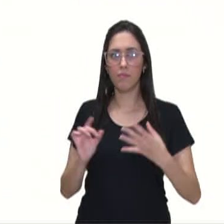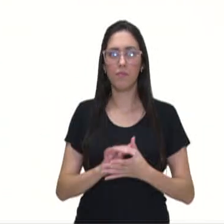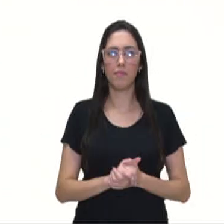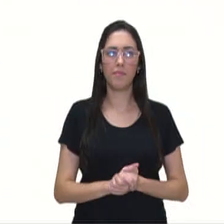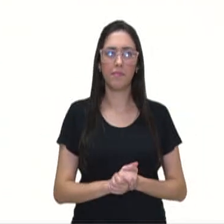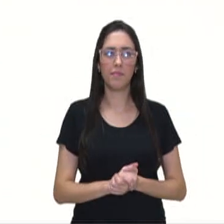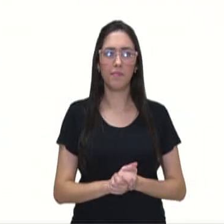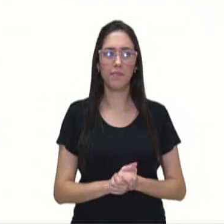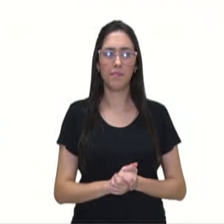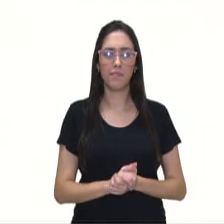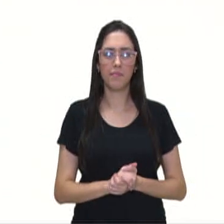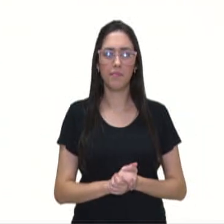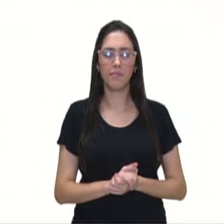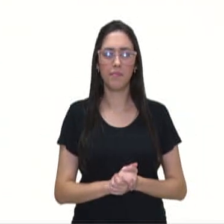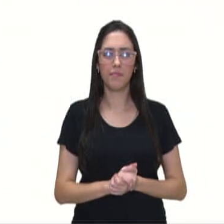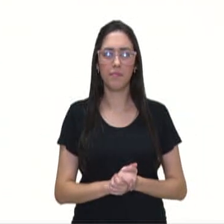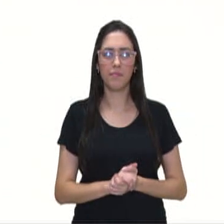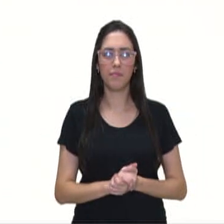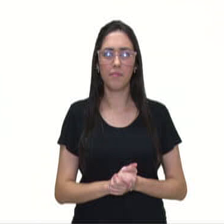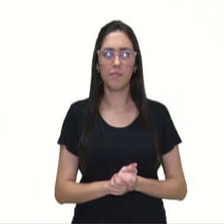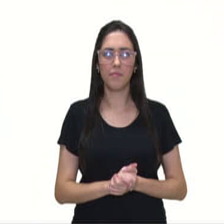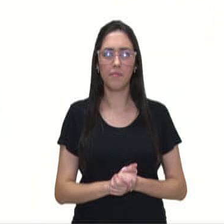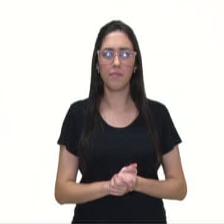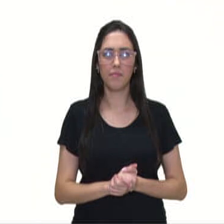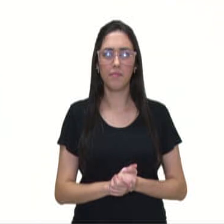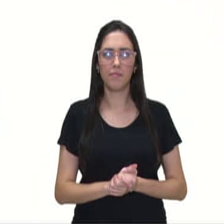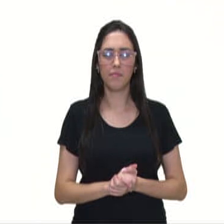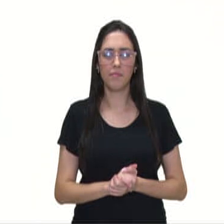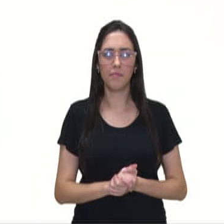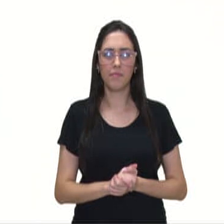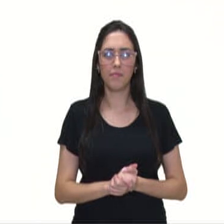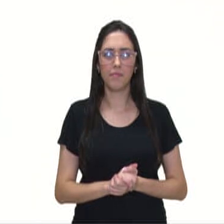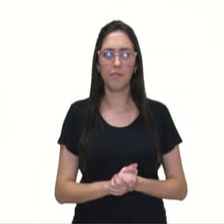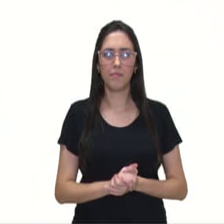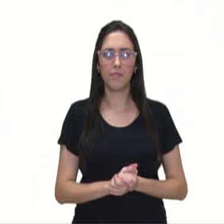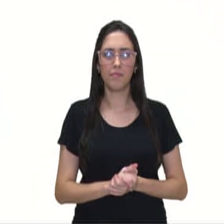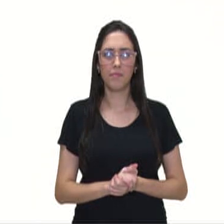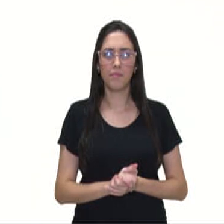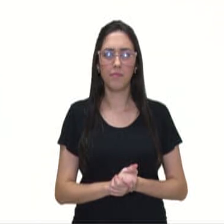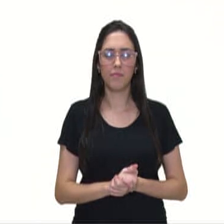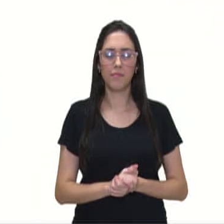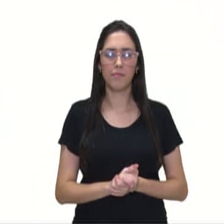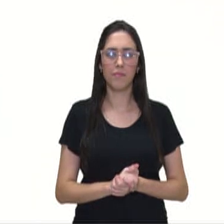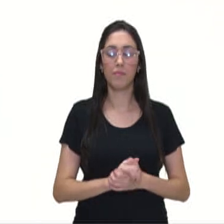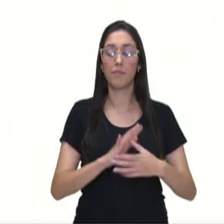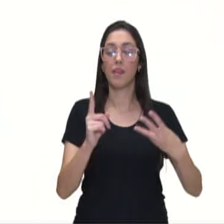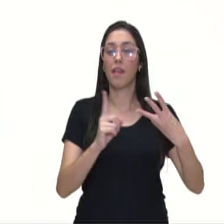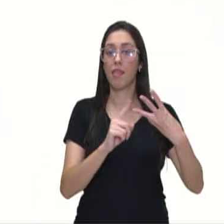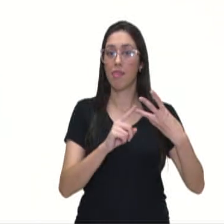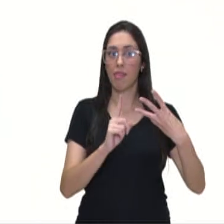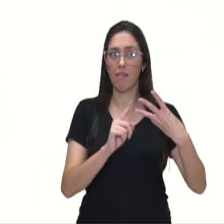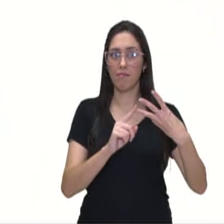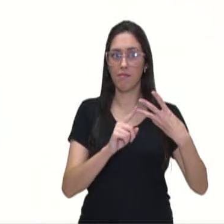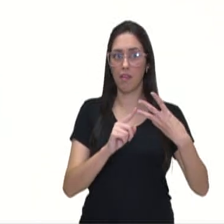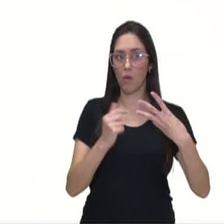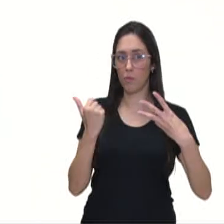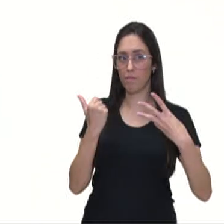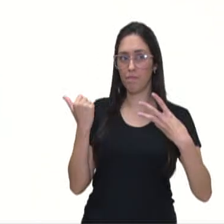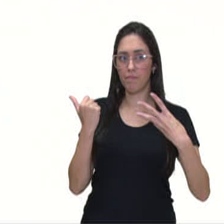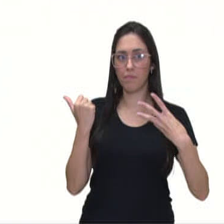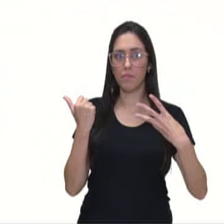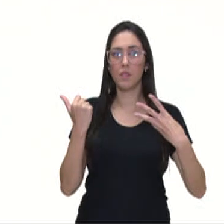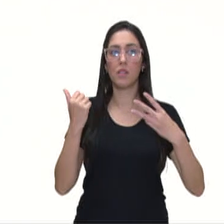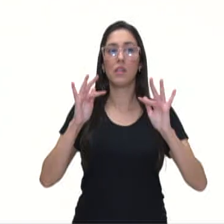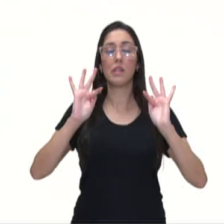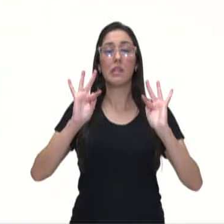late 19th and the early 20th century. Então, lá no final do século XIX e início